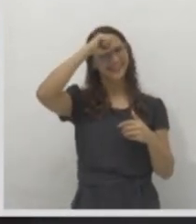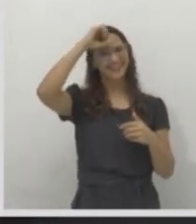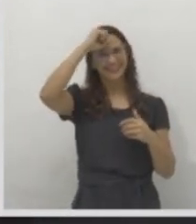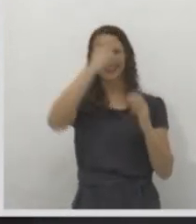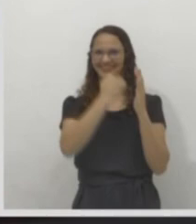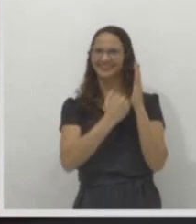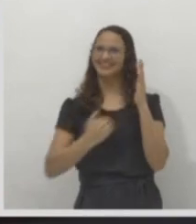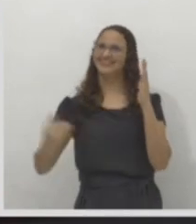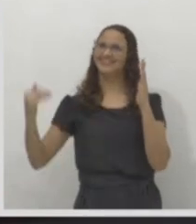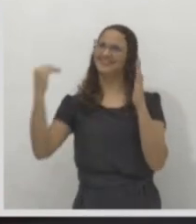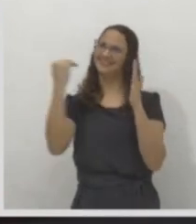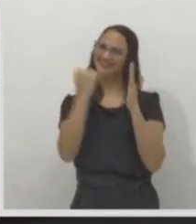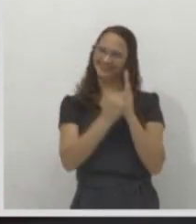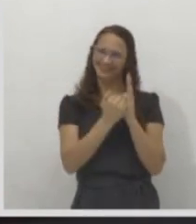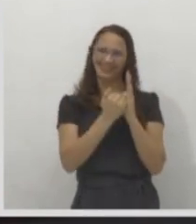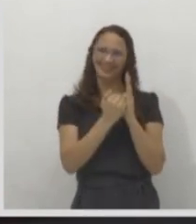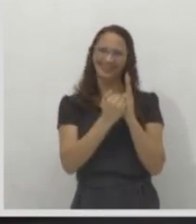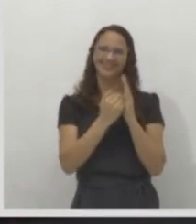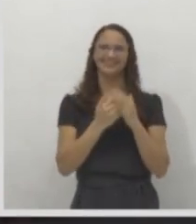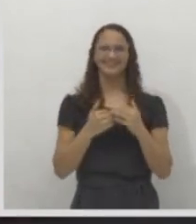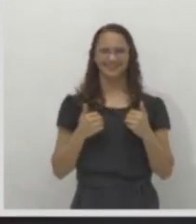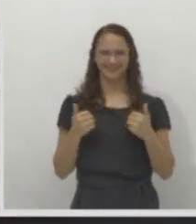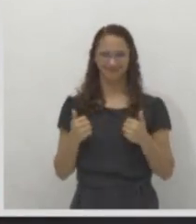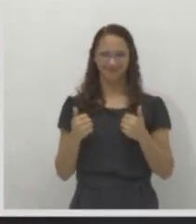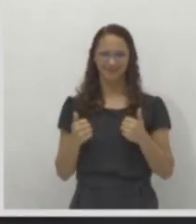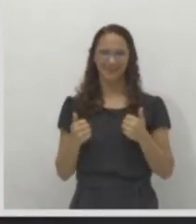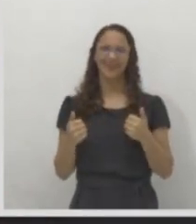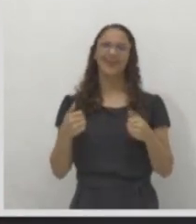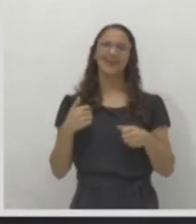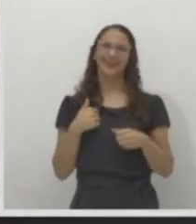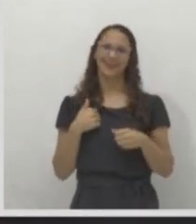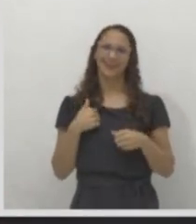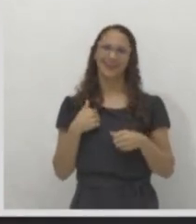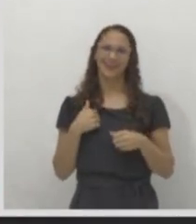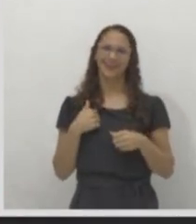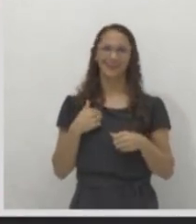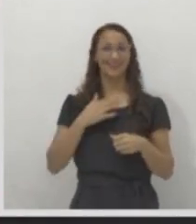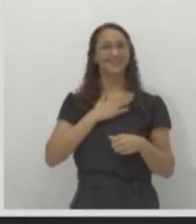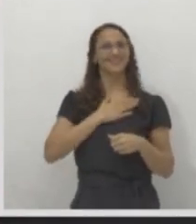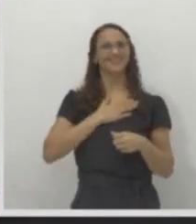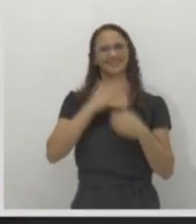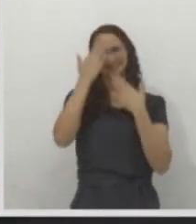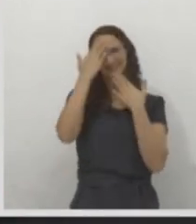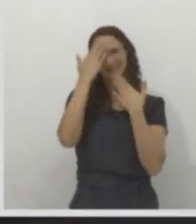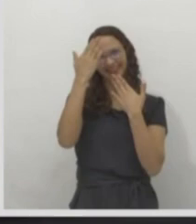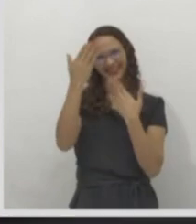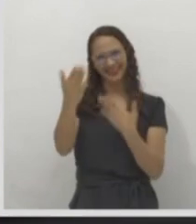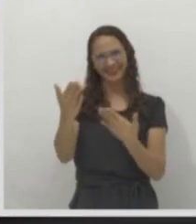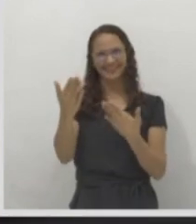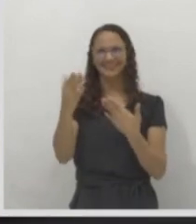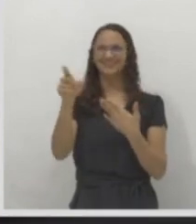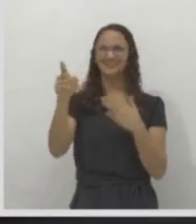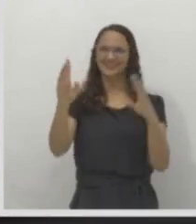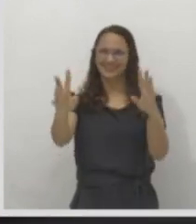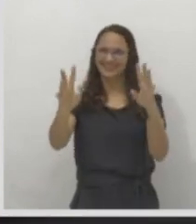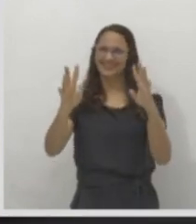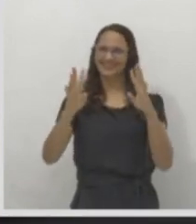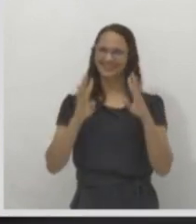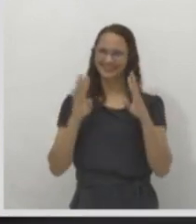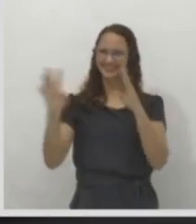estamos presencialmente nas escolas. Então, eu fico muito grata pela audiência que vocês